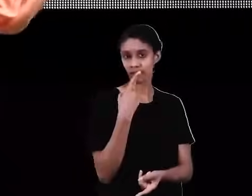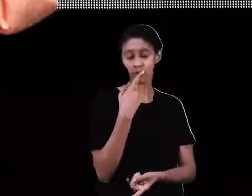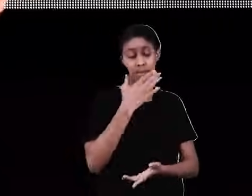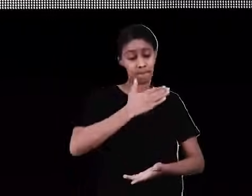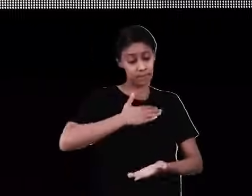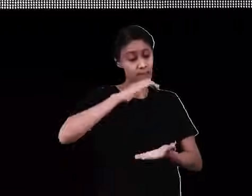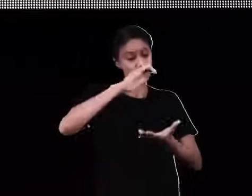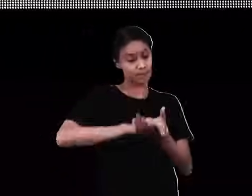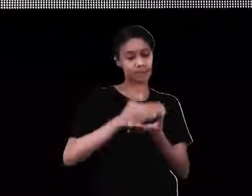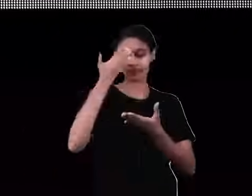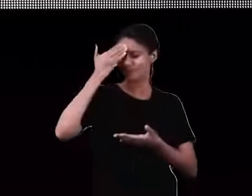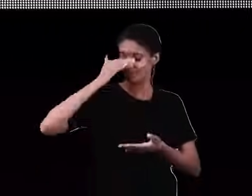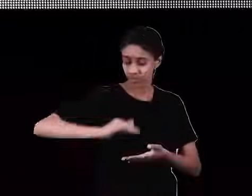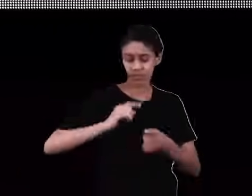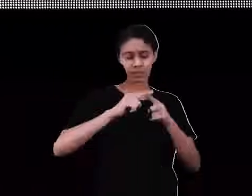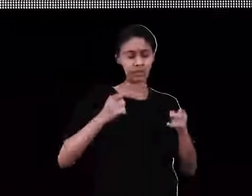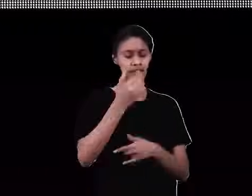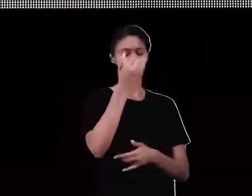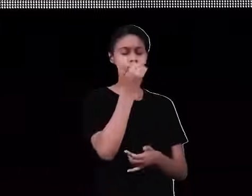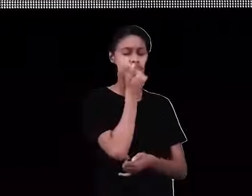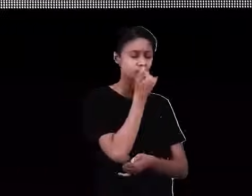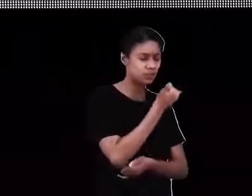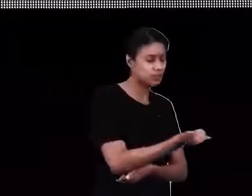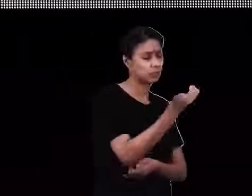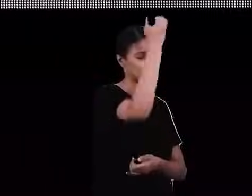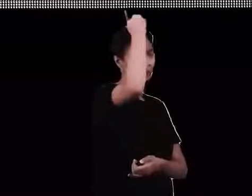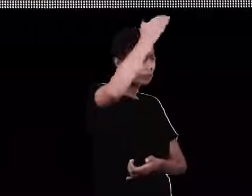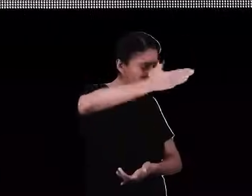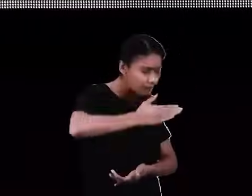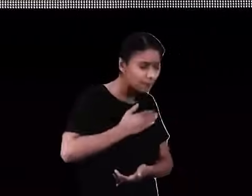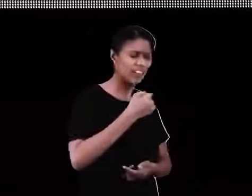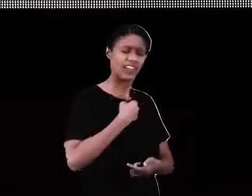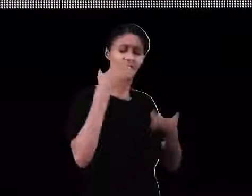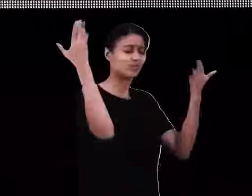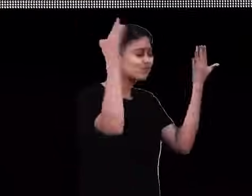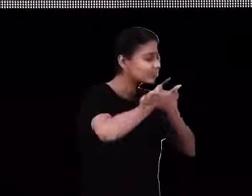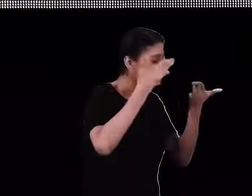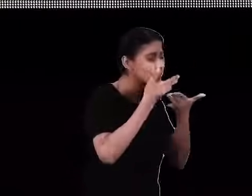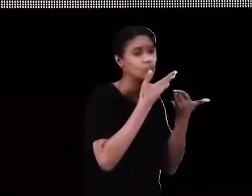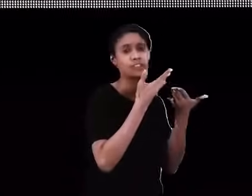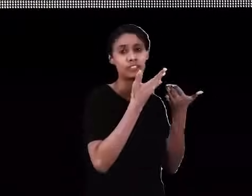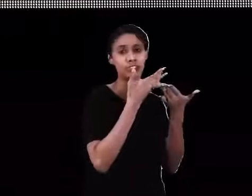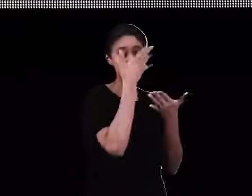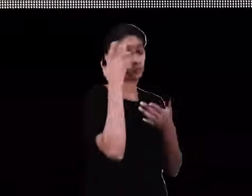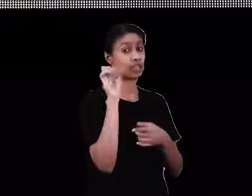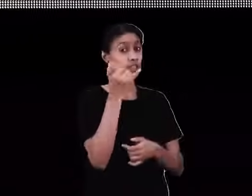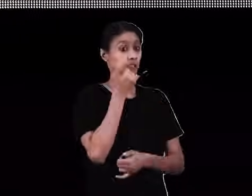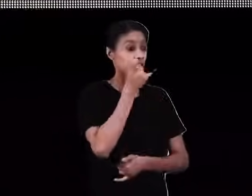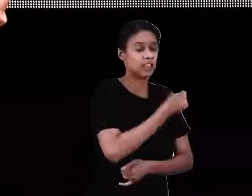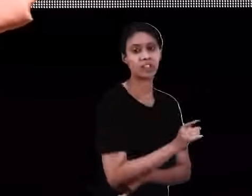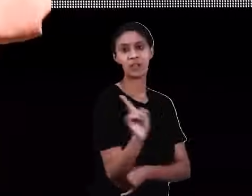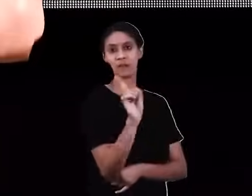insensato mesmo, mas eu te peço perdão, porque a culpa foi minha. Foi eu quem não vi. Ela não pediu perdão a